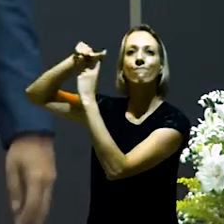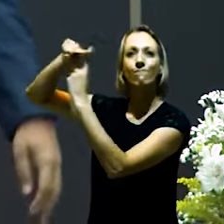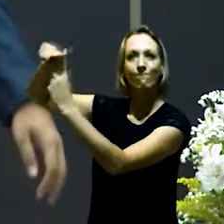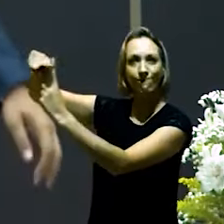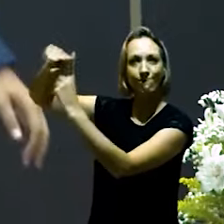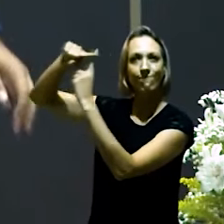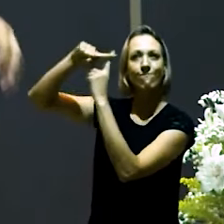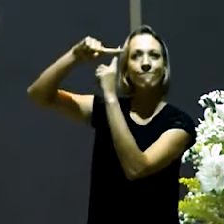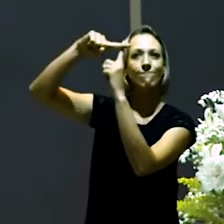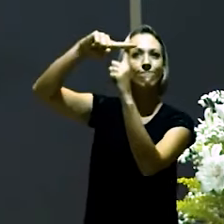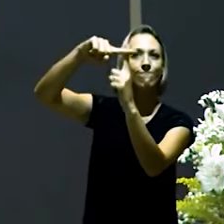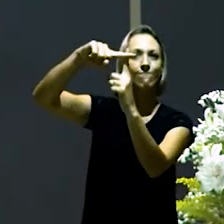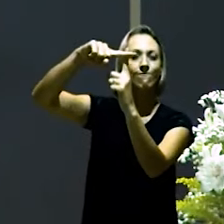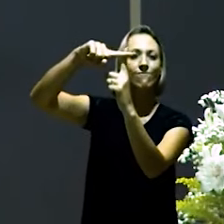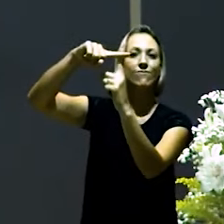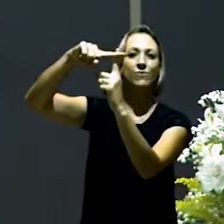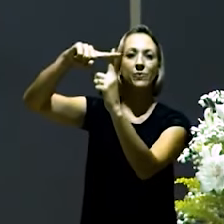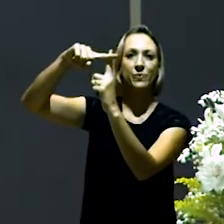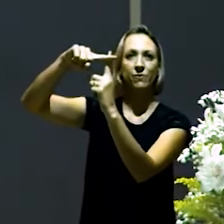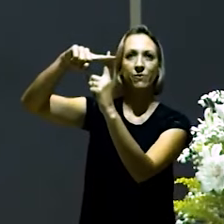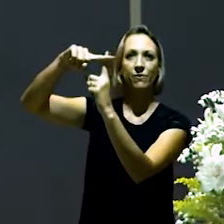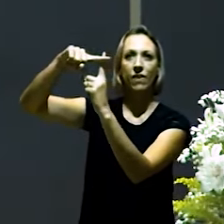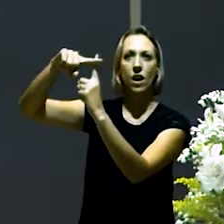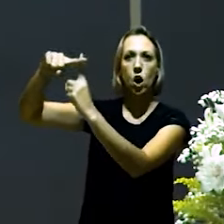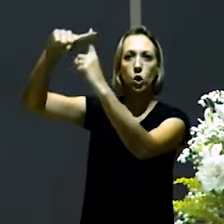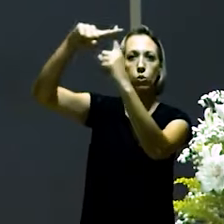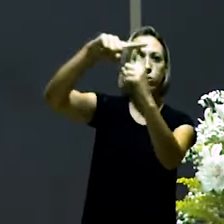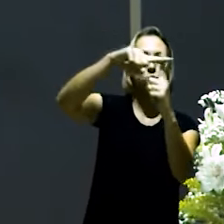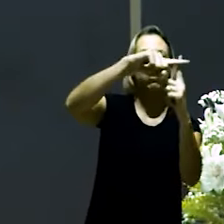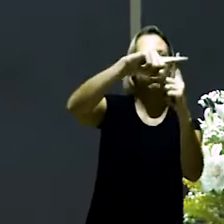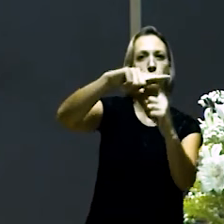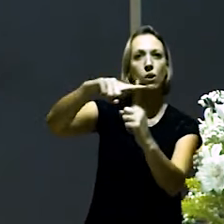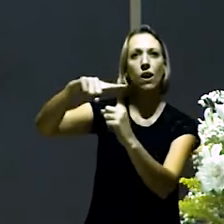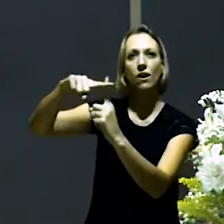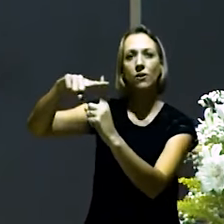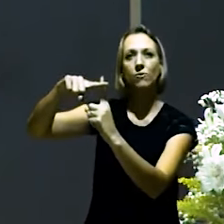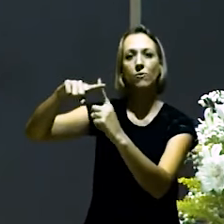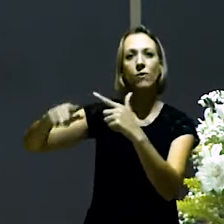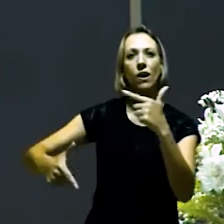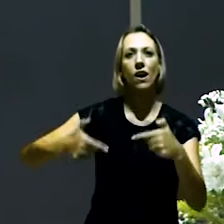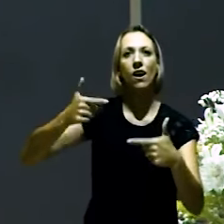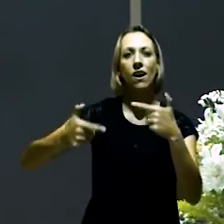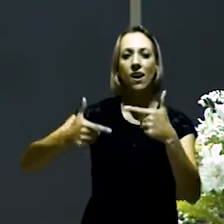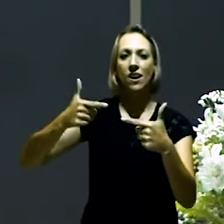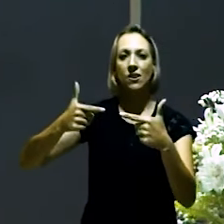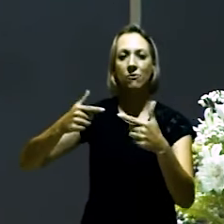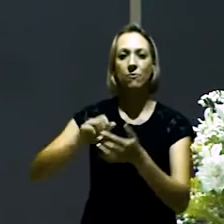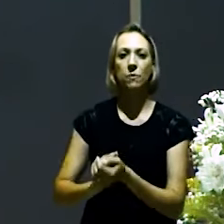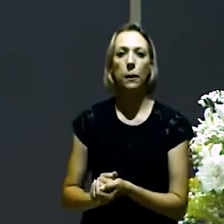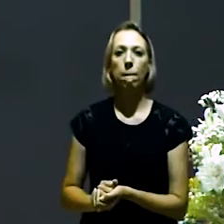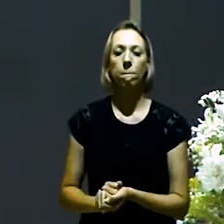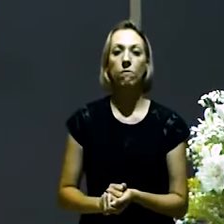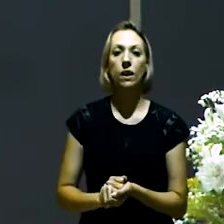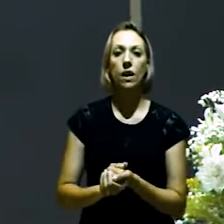A cruz foi o maior desfile de guerra da história da humanidade. E sabe